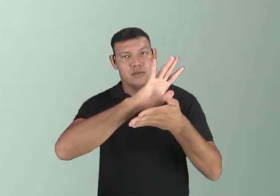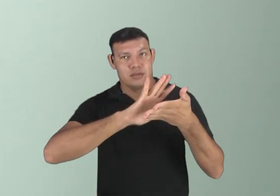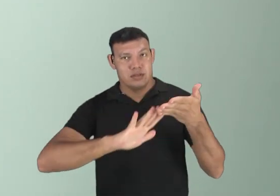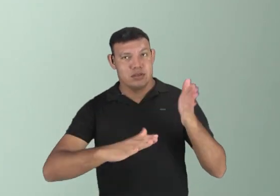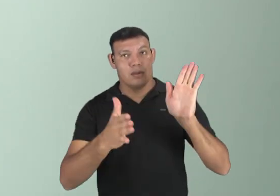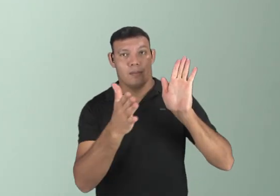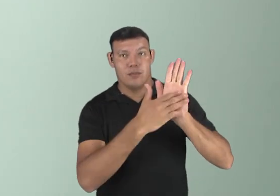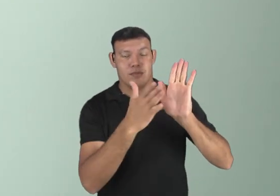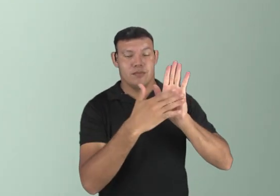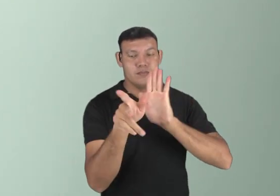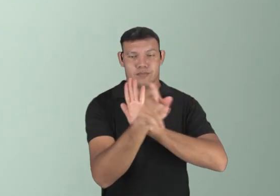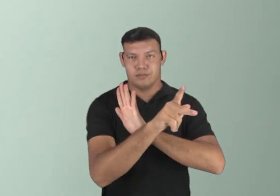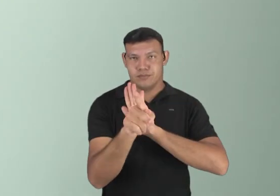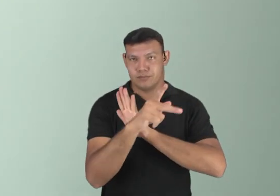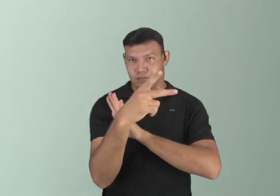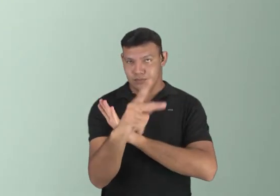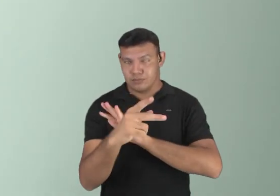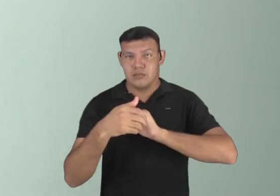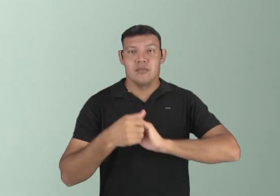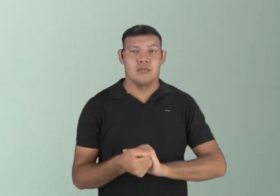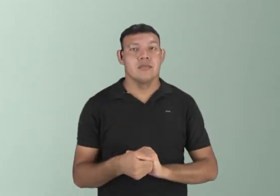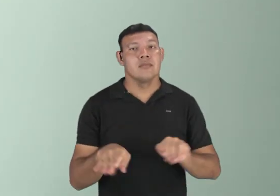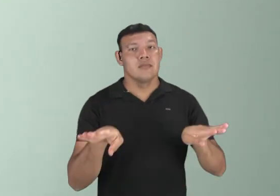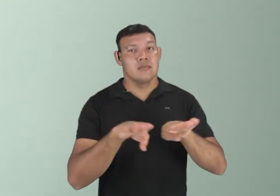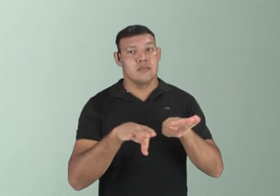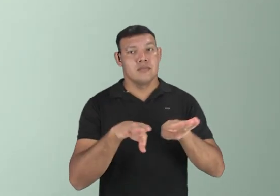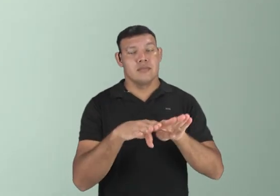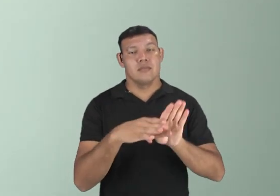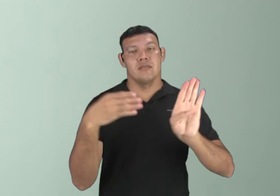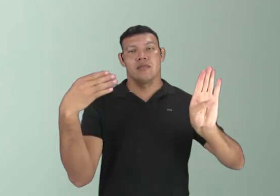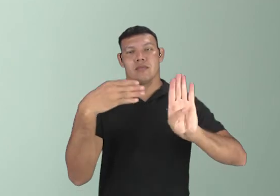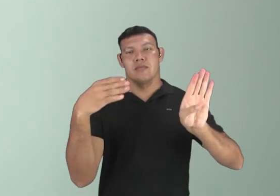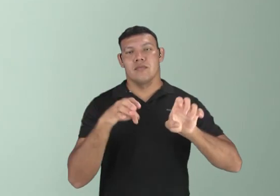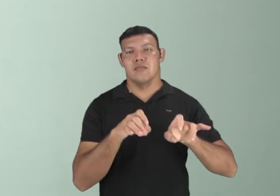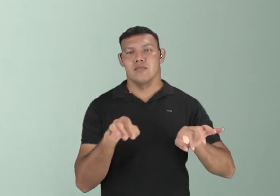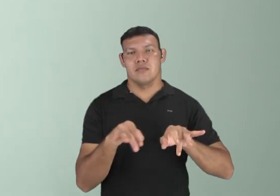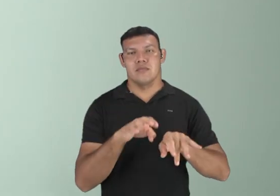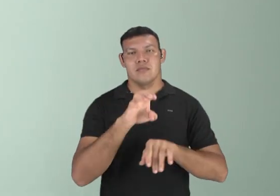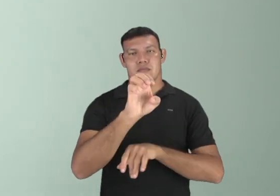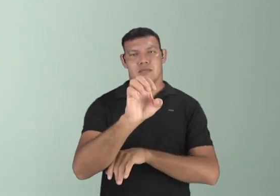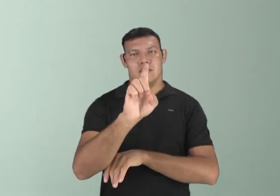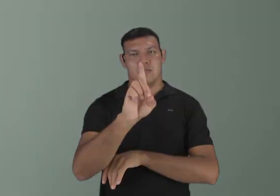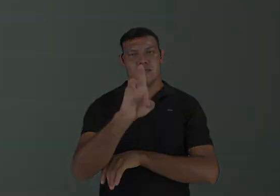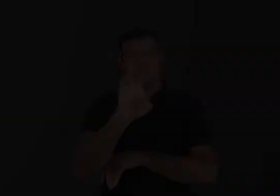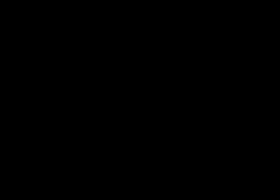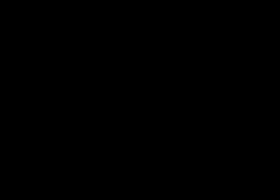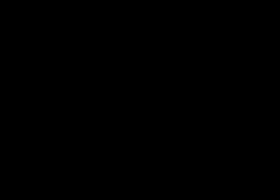seu professor propôs e também acesse a nossa plataforma Eduque. Obrigada!